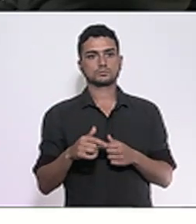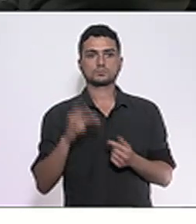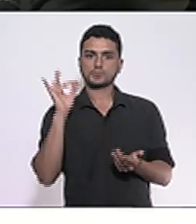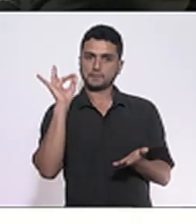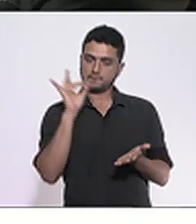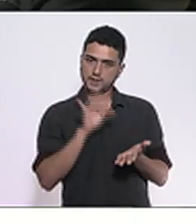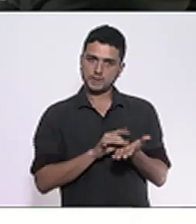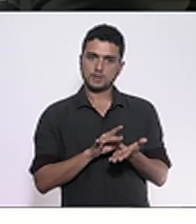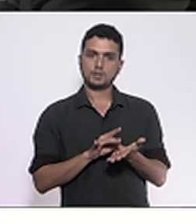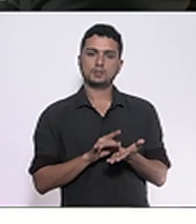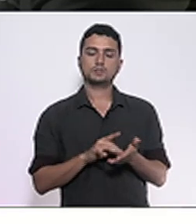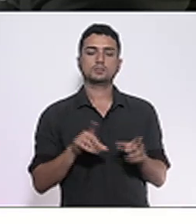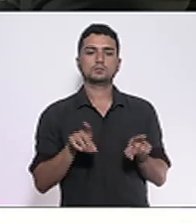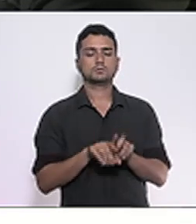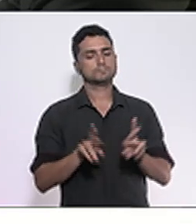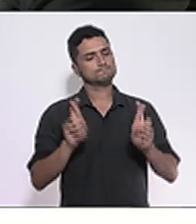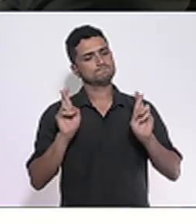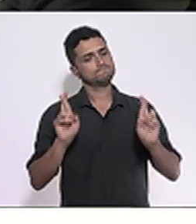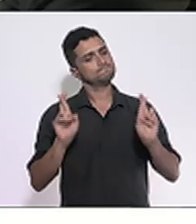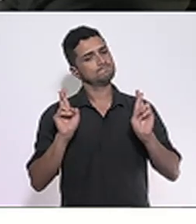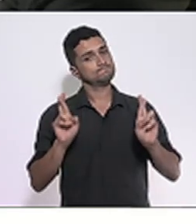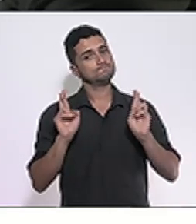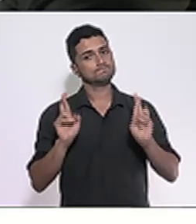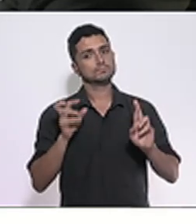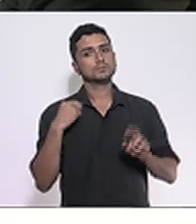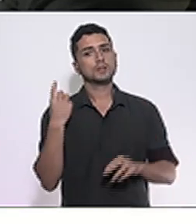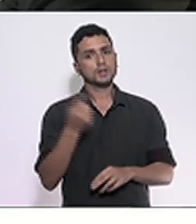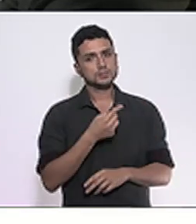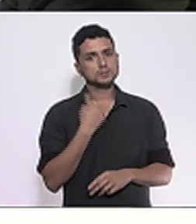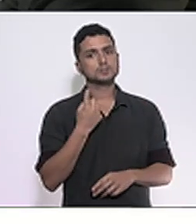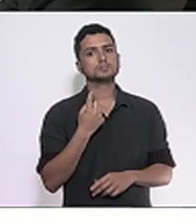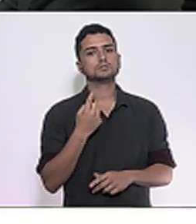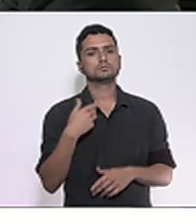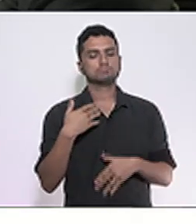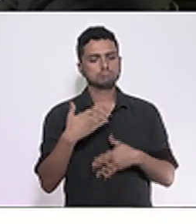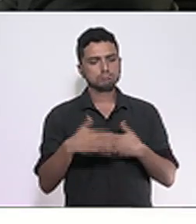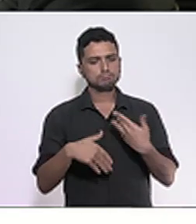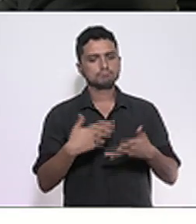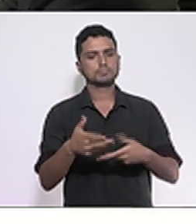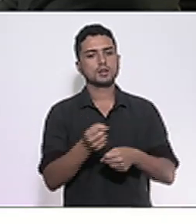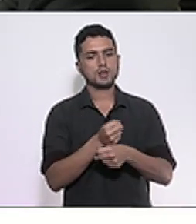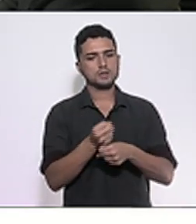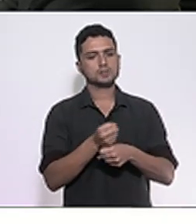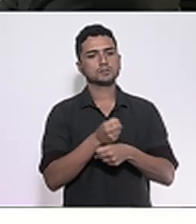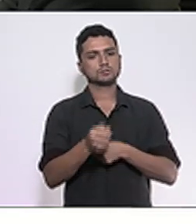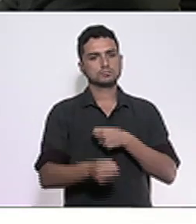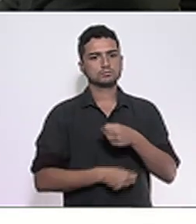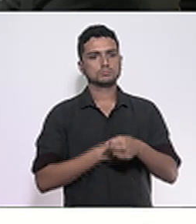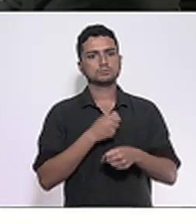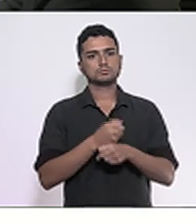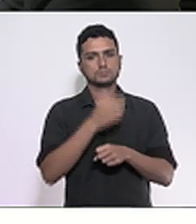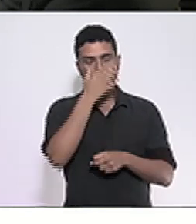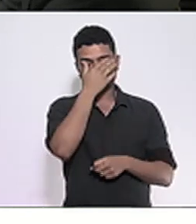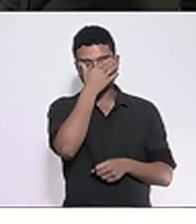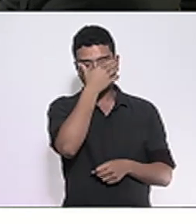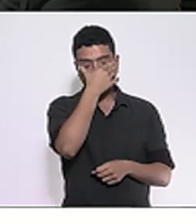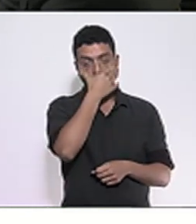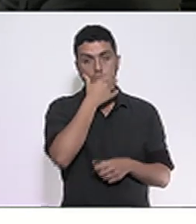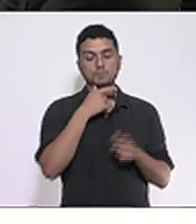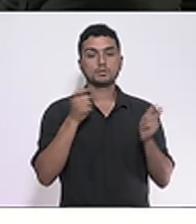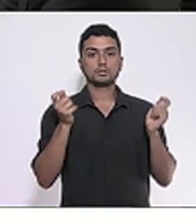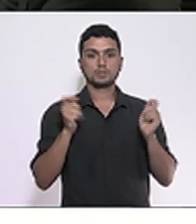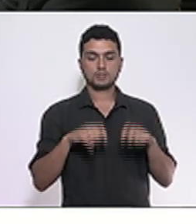e a expectativa é que a gente possa estar, ao longo desse ano, do próximo ano, estar avançando na